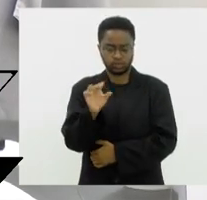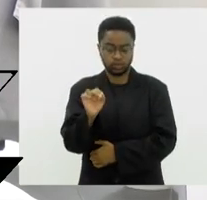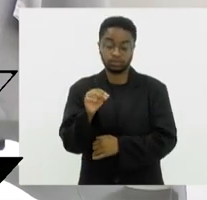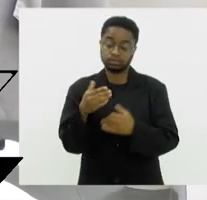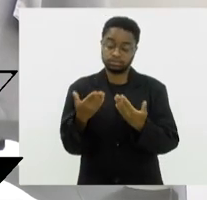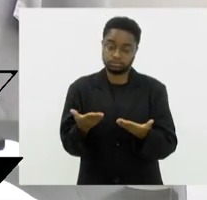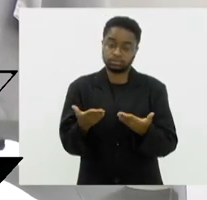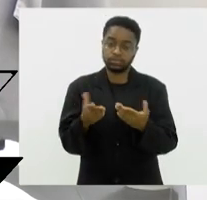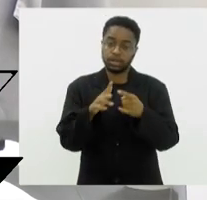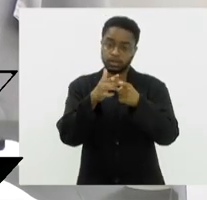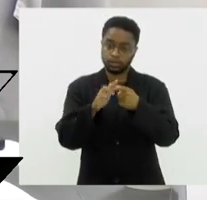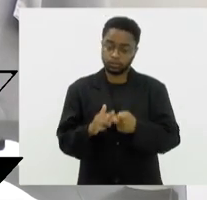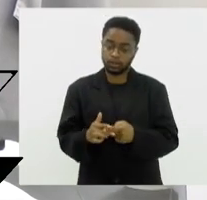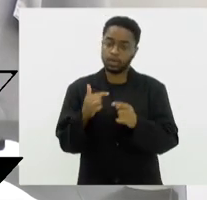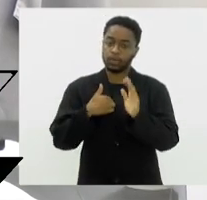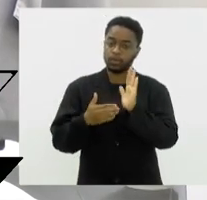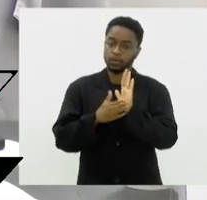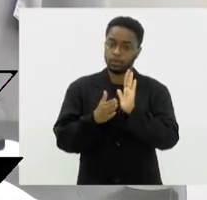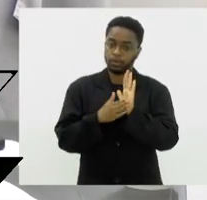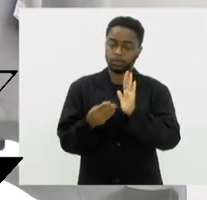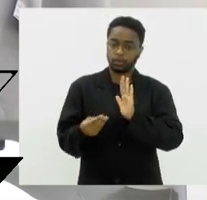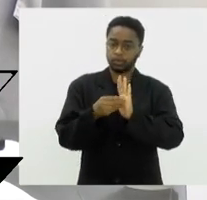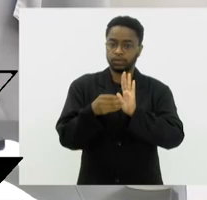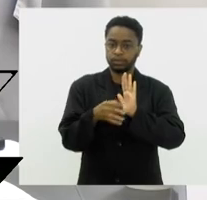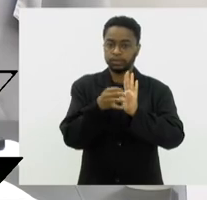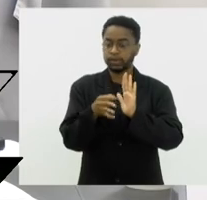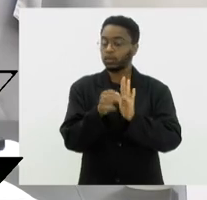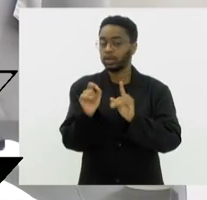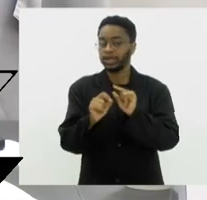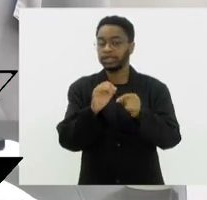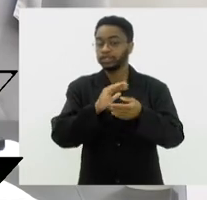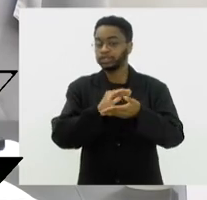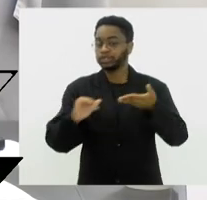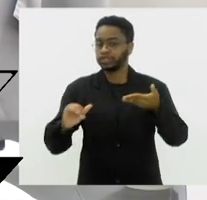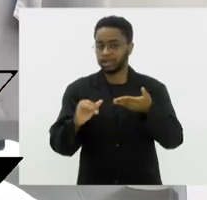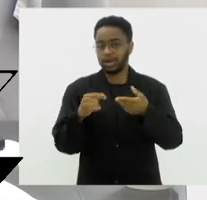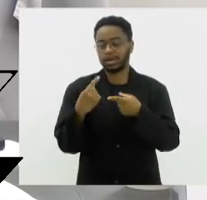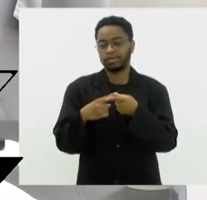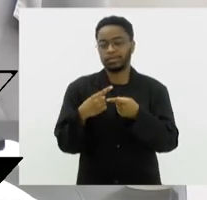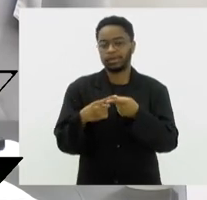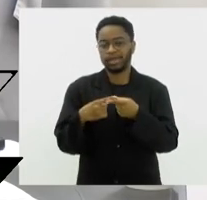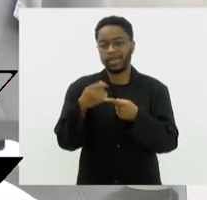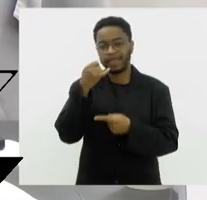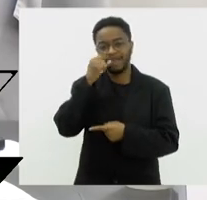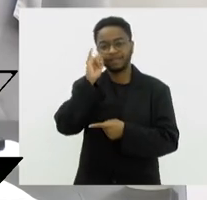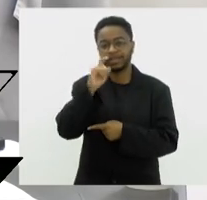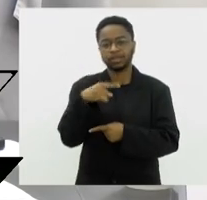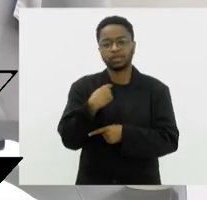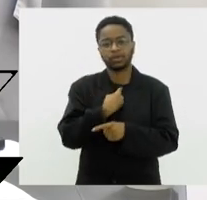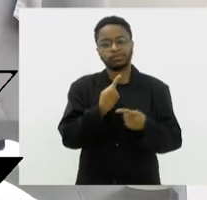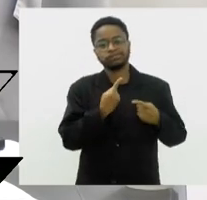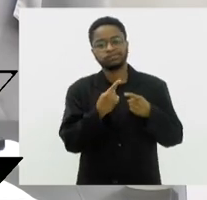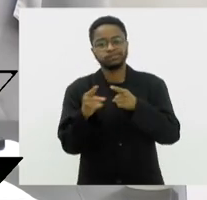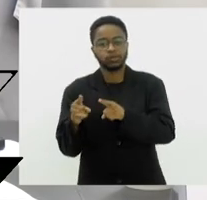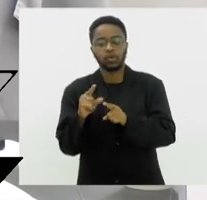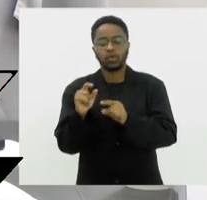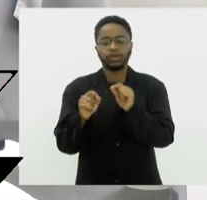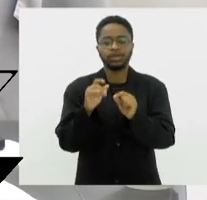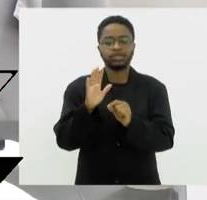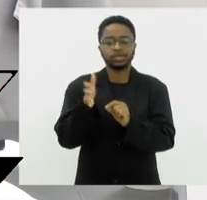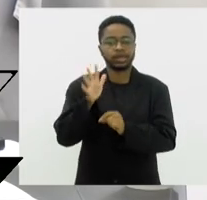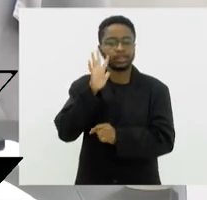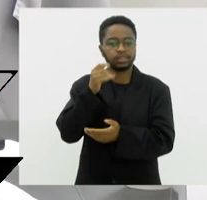e as correções que eu proponho no parecer são essas, tirar justamente para não afrontarmos o que já foi decidido no Supremo Tribunal